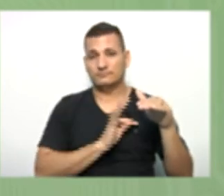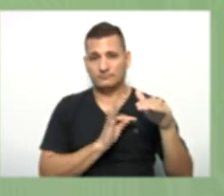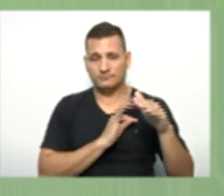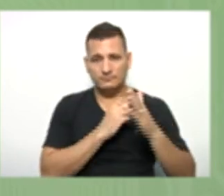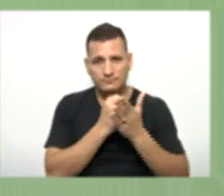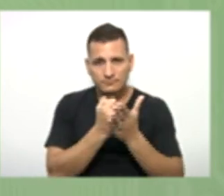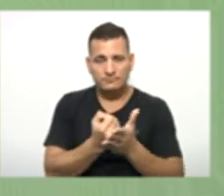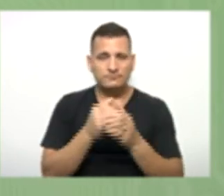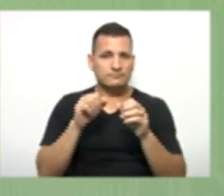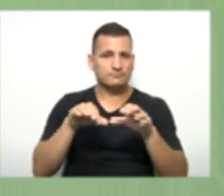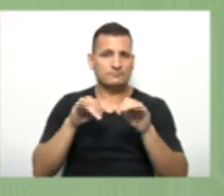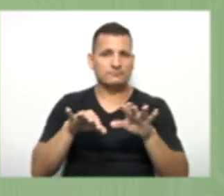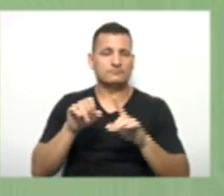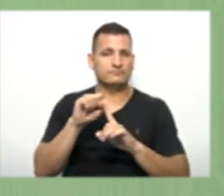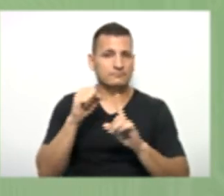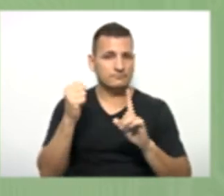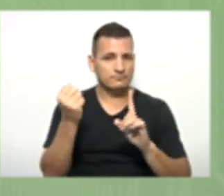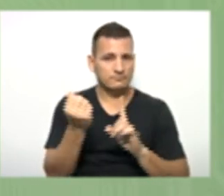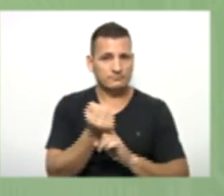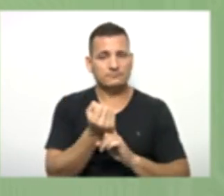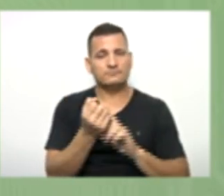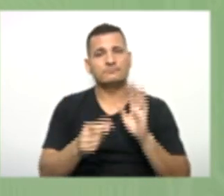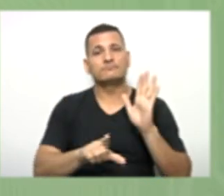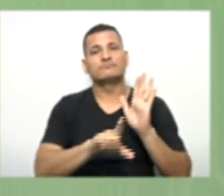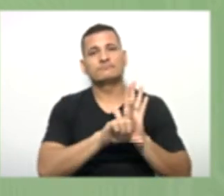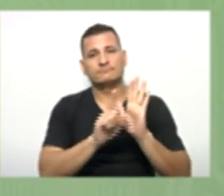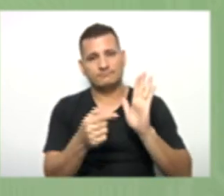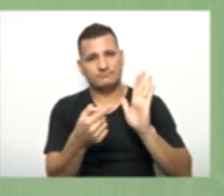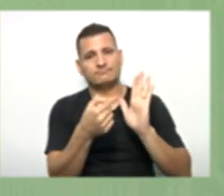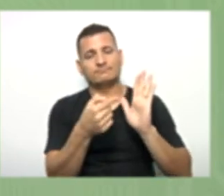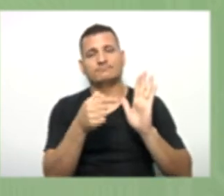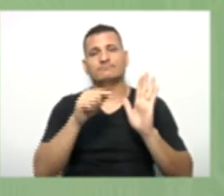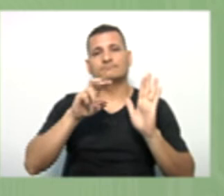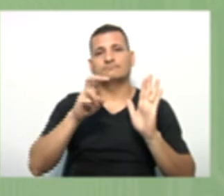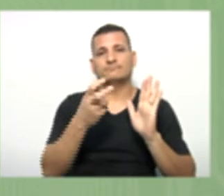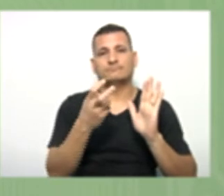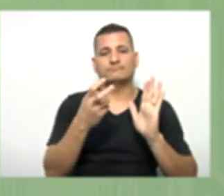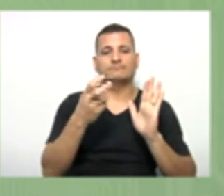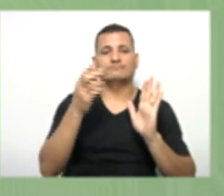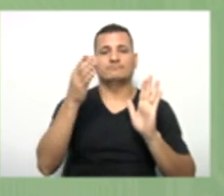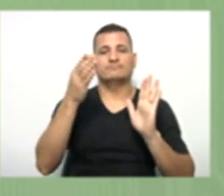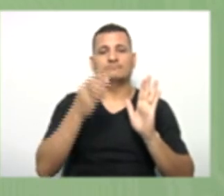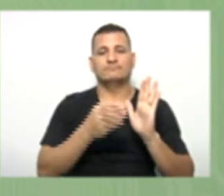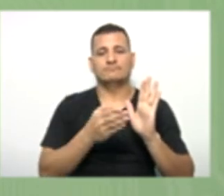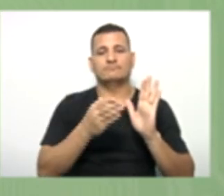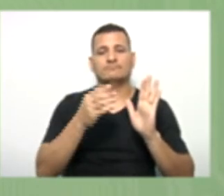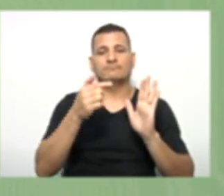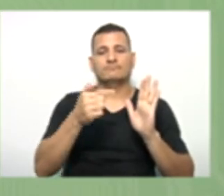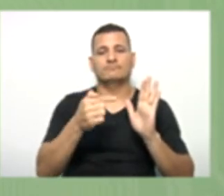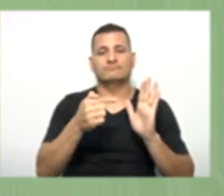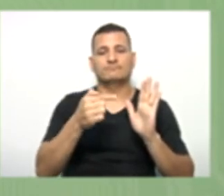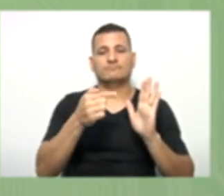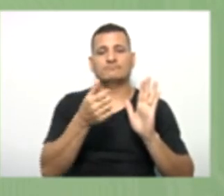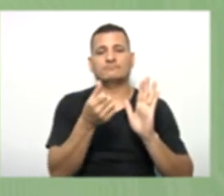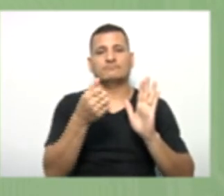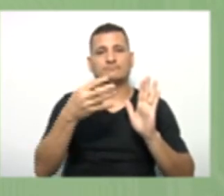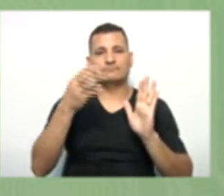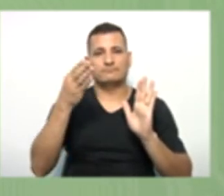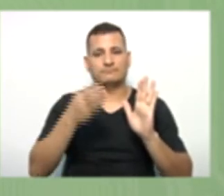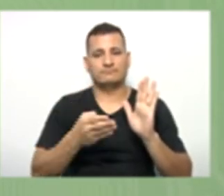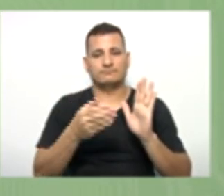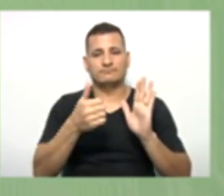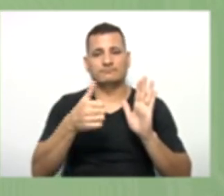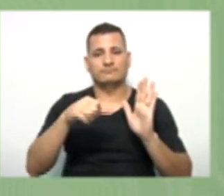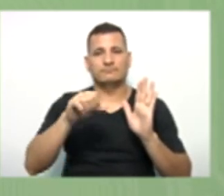Educacional e Social, conforme Lei 5.764 de 71, deverá ser constituída de